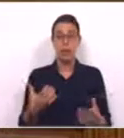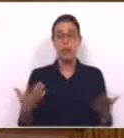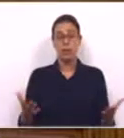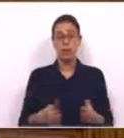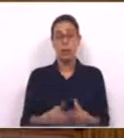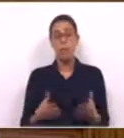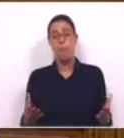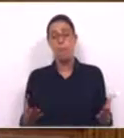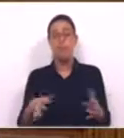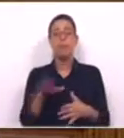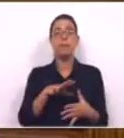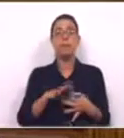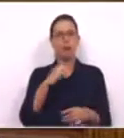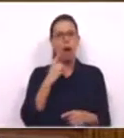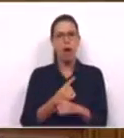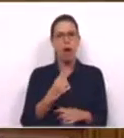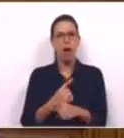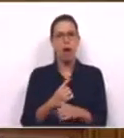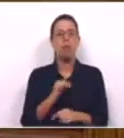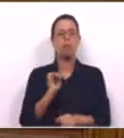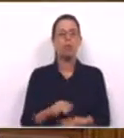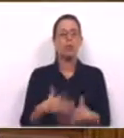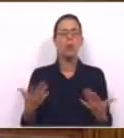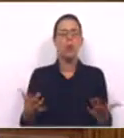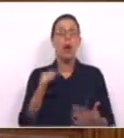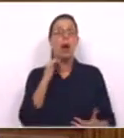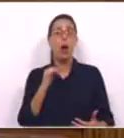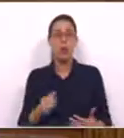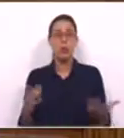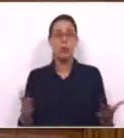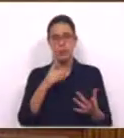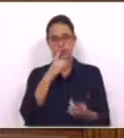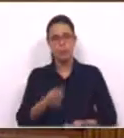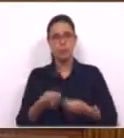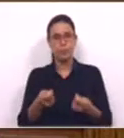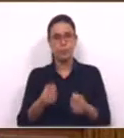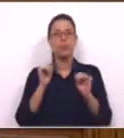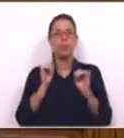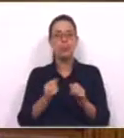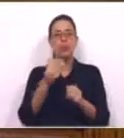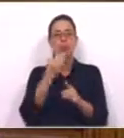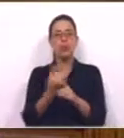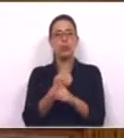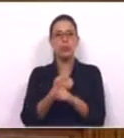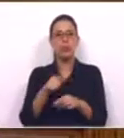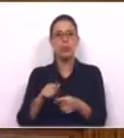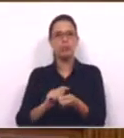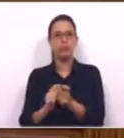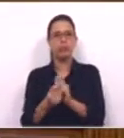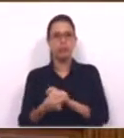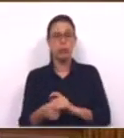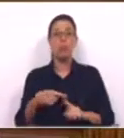e portanto o quadro mantém-se de autorização de cultivo de organismo geneticamente eh